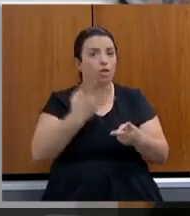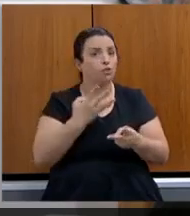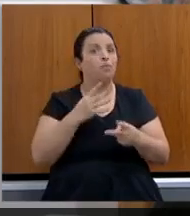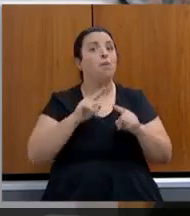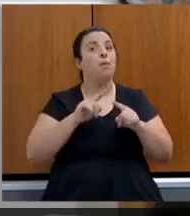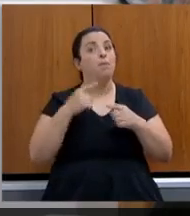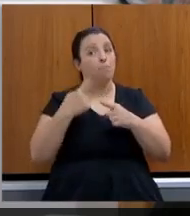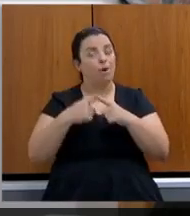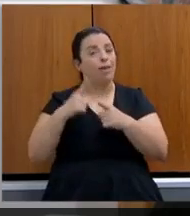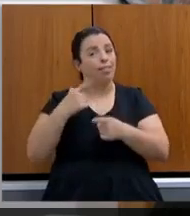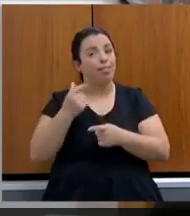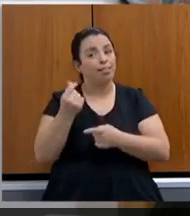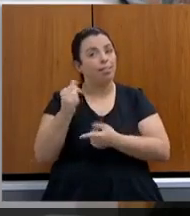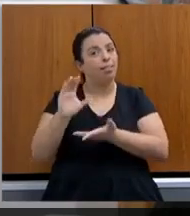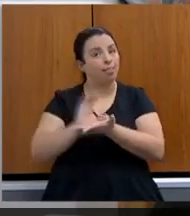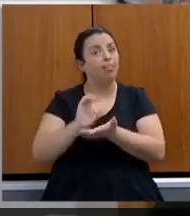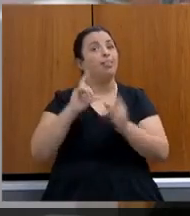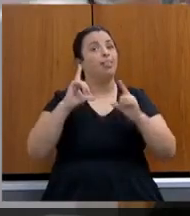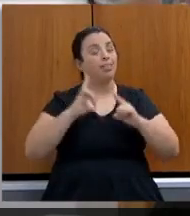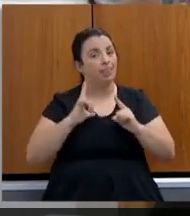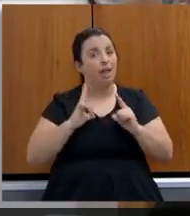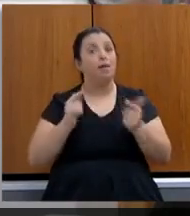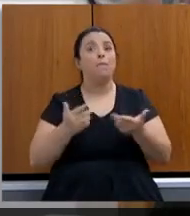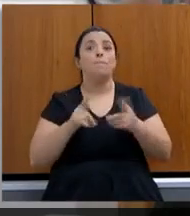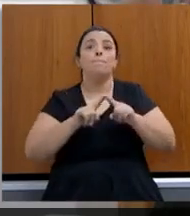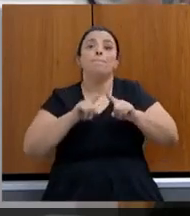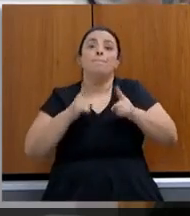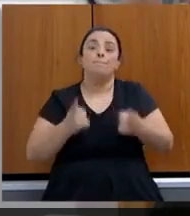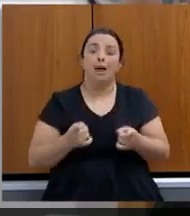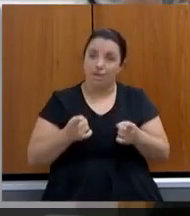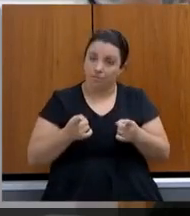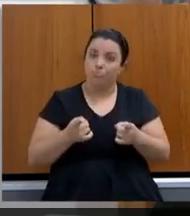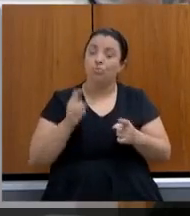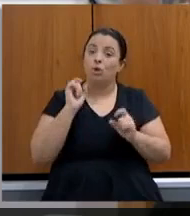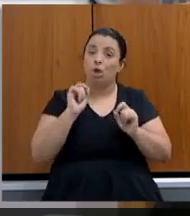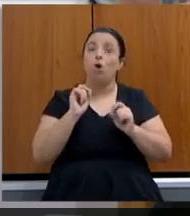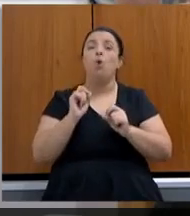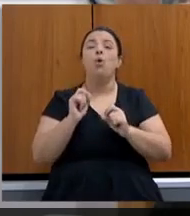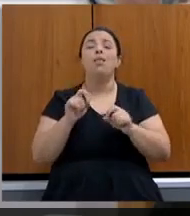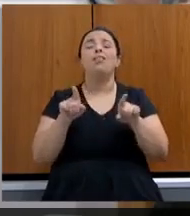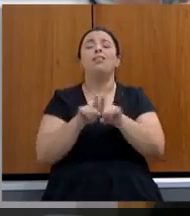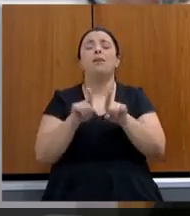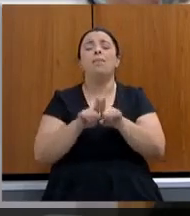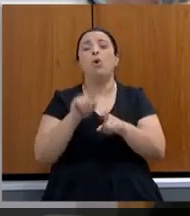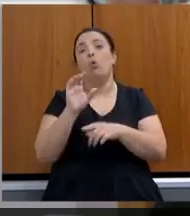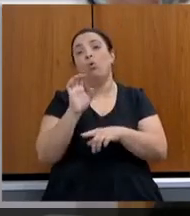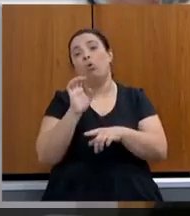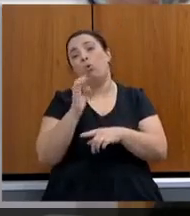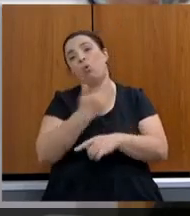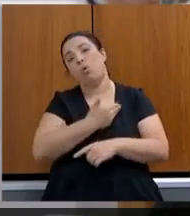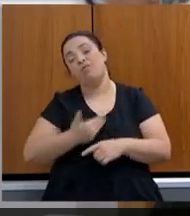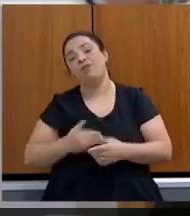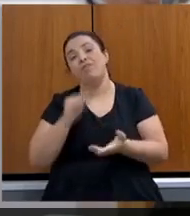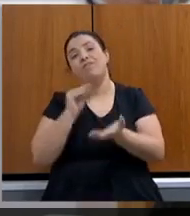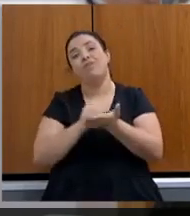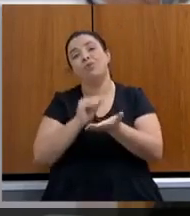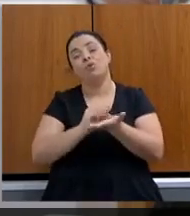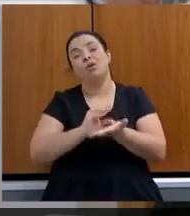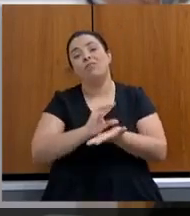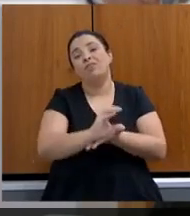disso 2019/2020 o governo do estado deixou de investir 305 milhões Dakota salário-educação